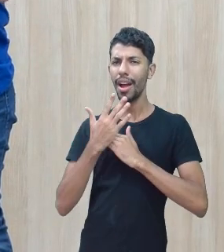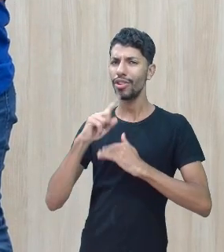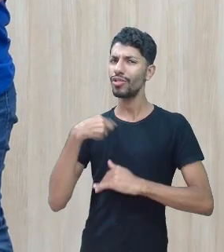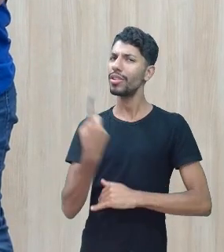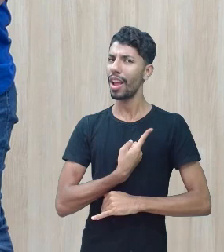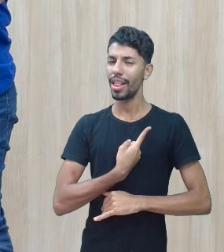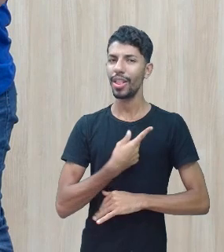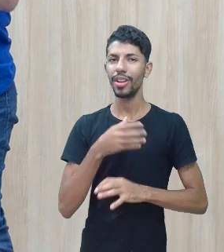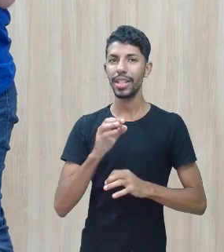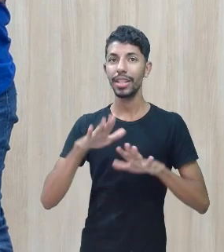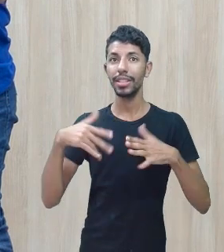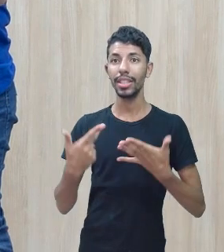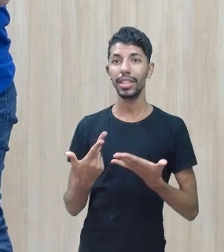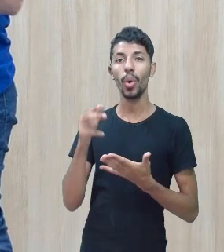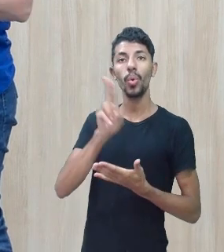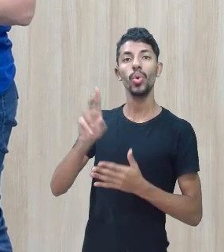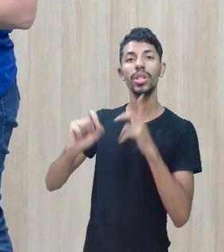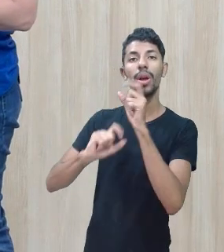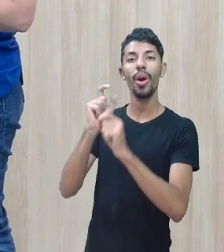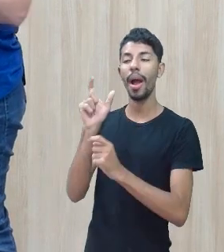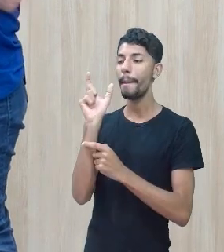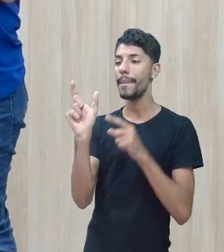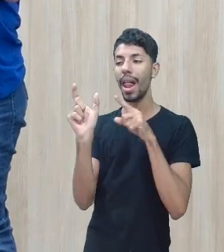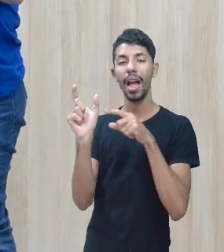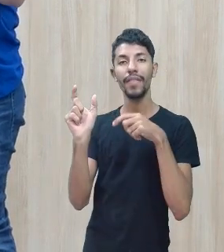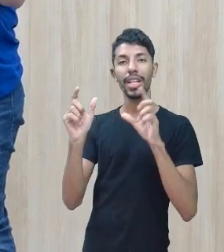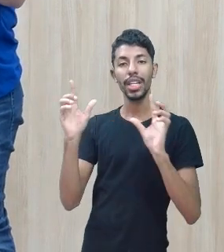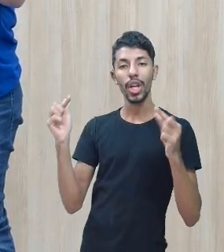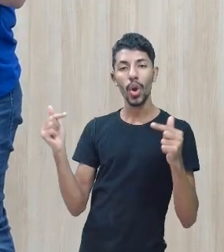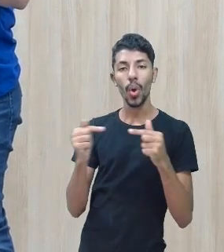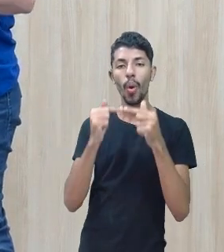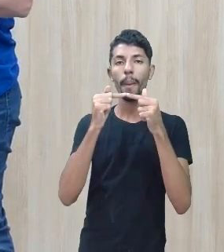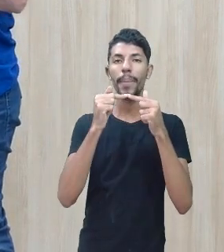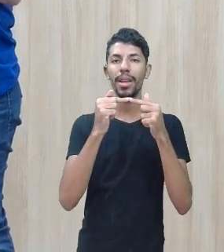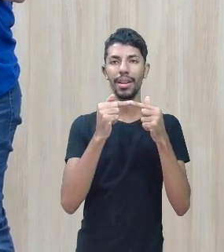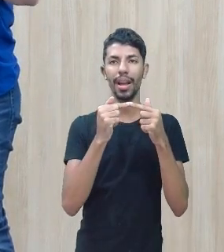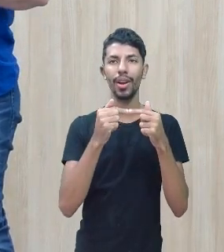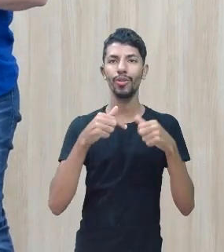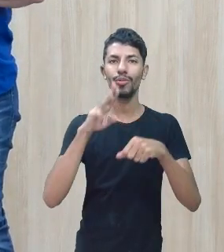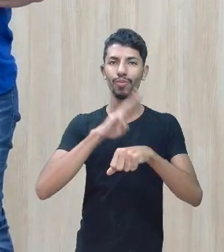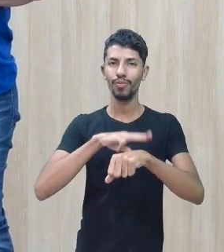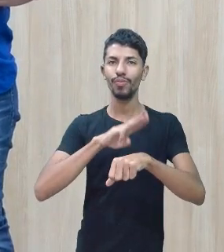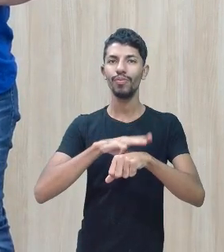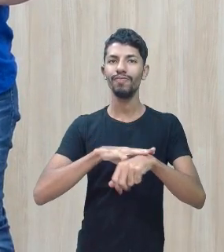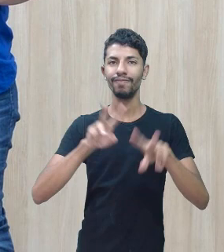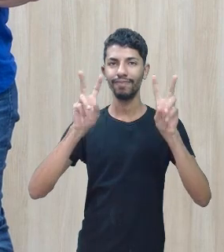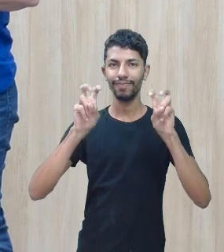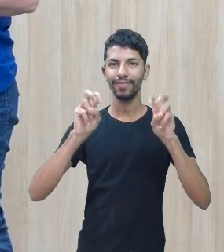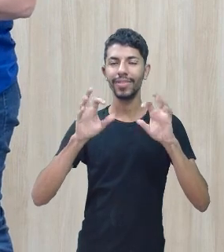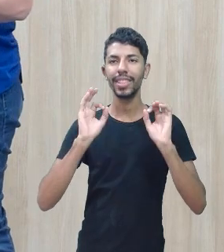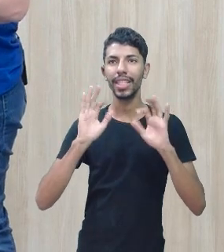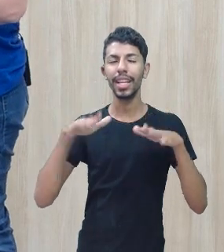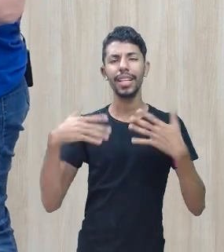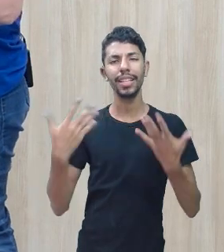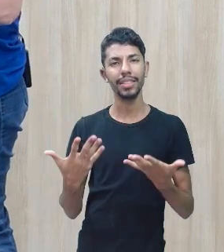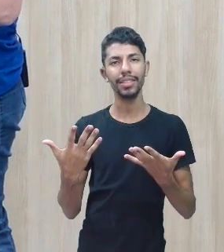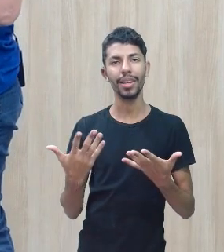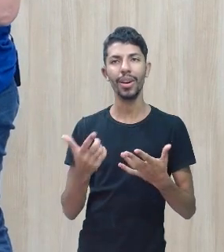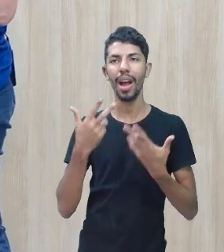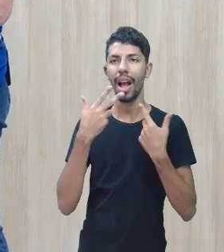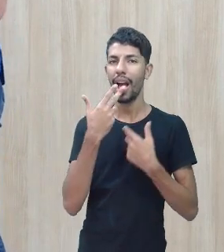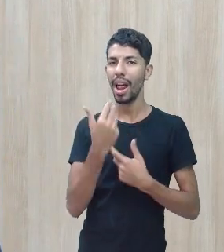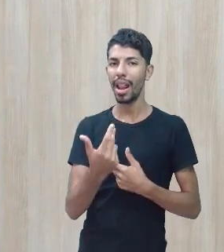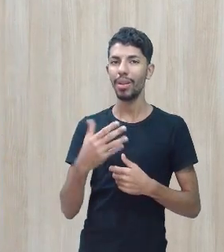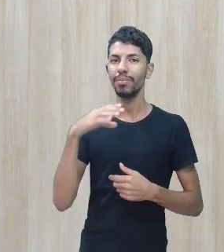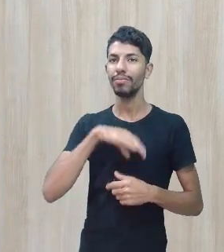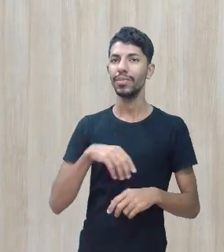que combina com aquela situação naquele momento. Então é para isso que serve a língua portuguesa. Vamos